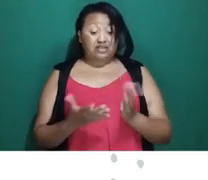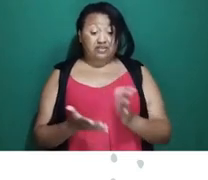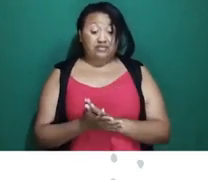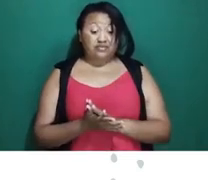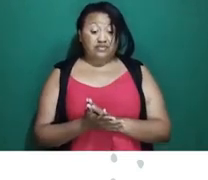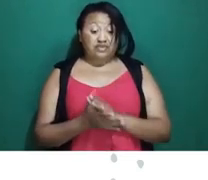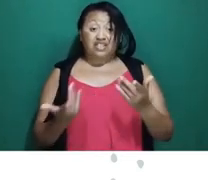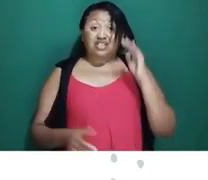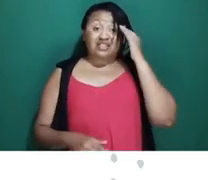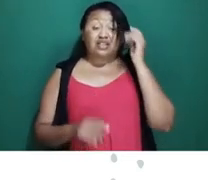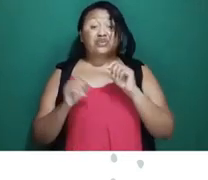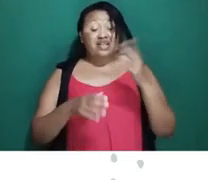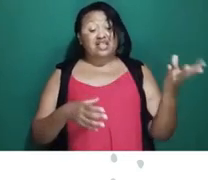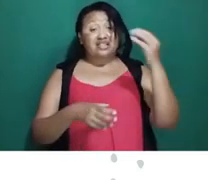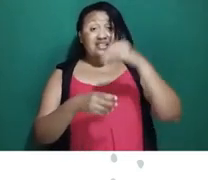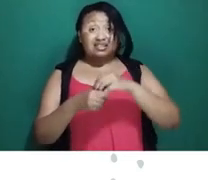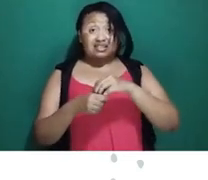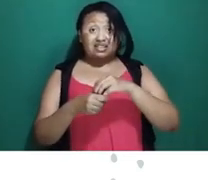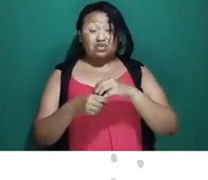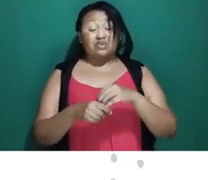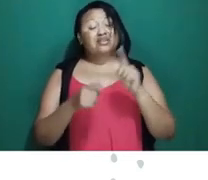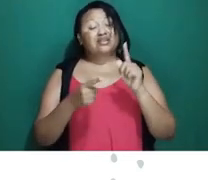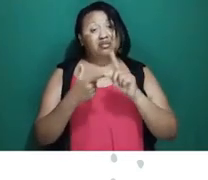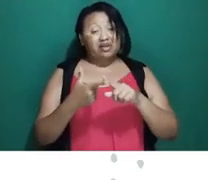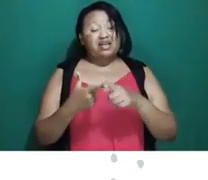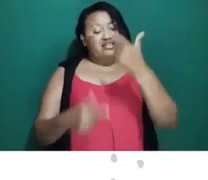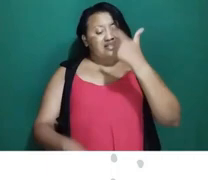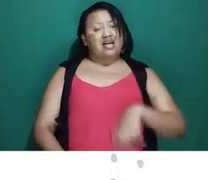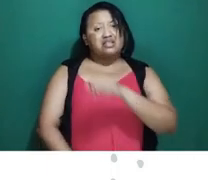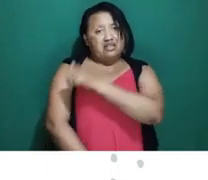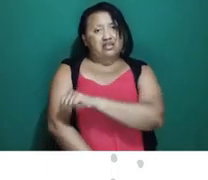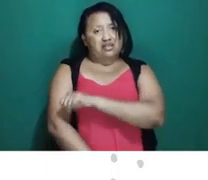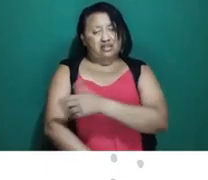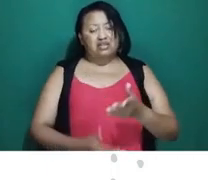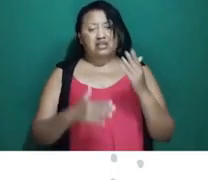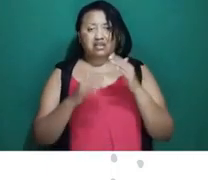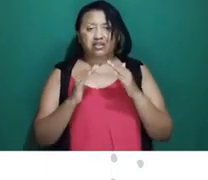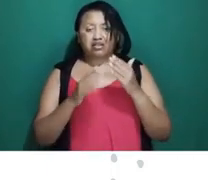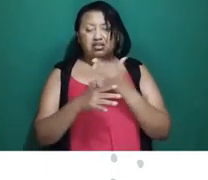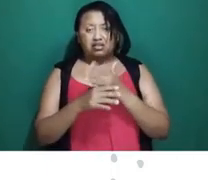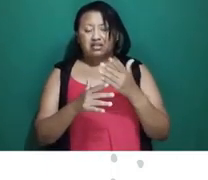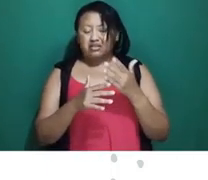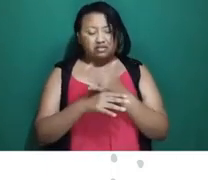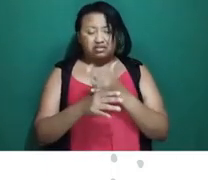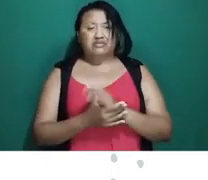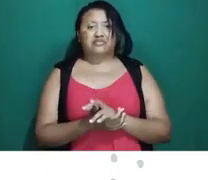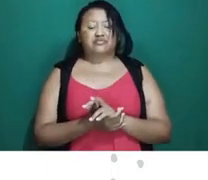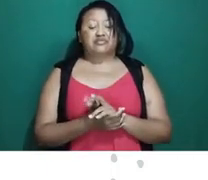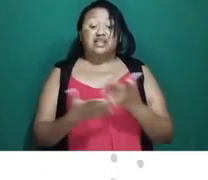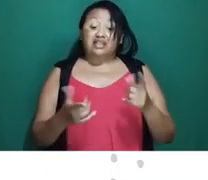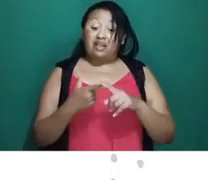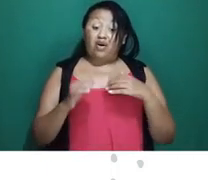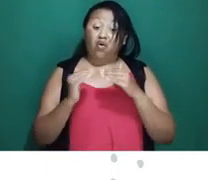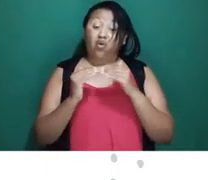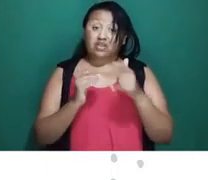entende que ele tá se inserindo aqui como carioca né E também se considera um carioca tem uma concordância aqui